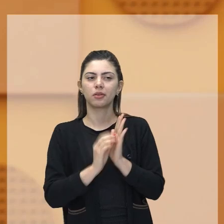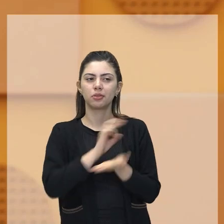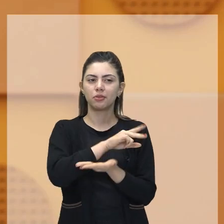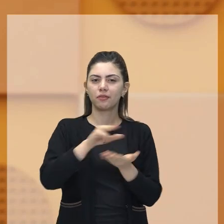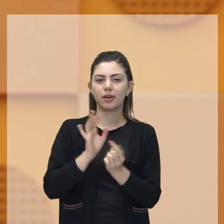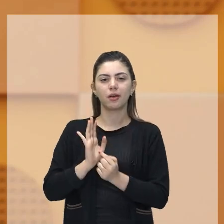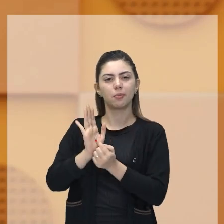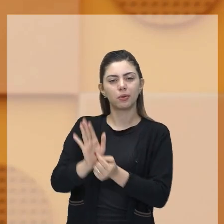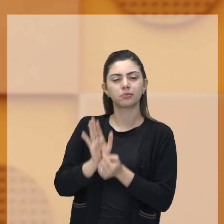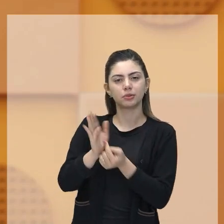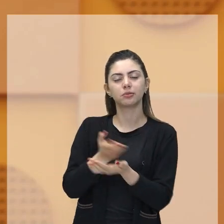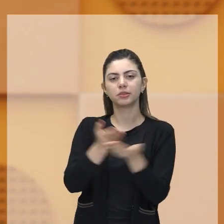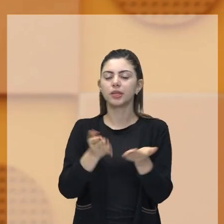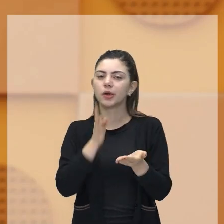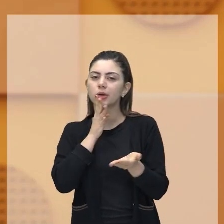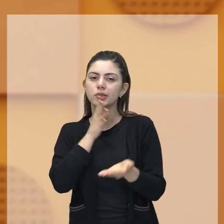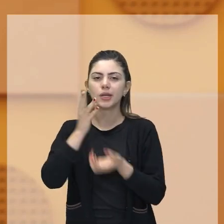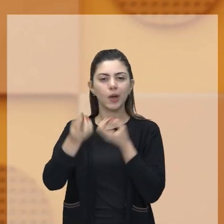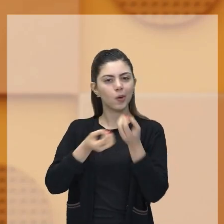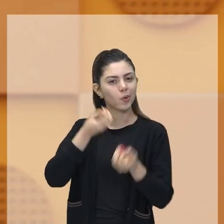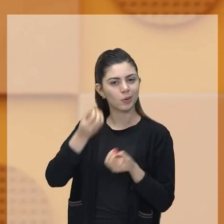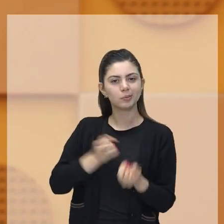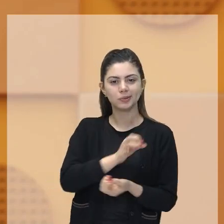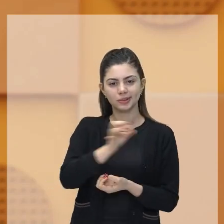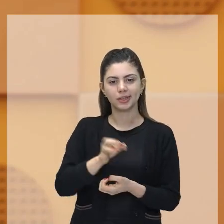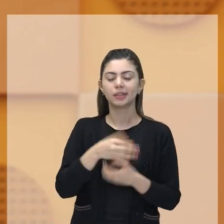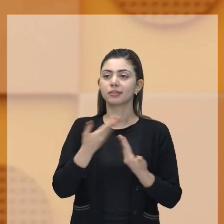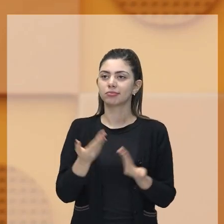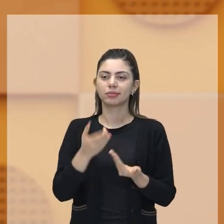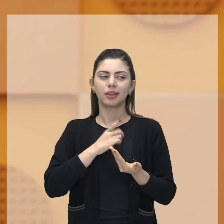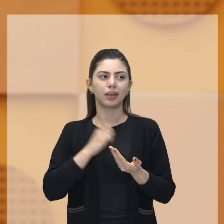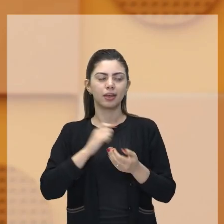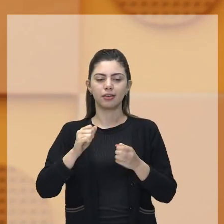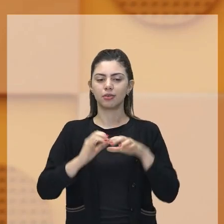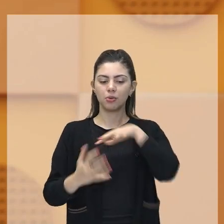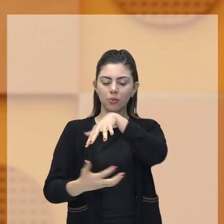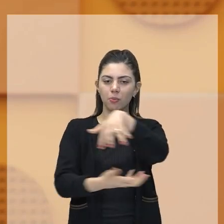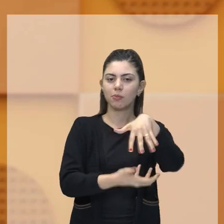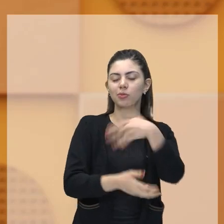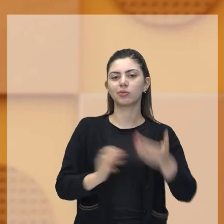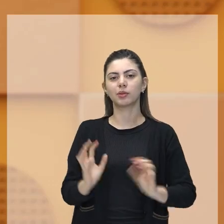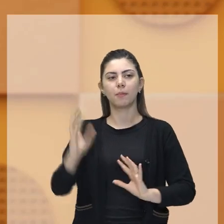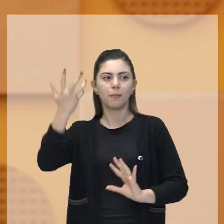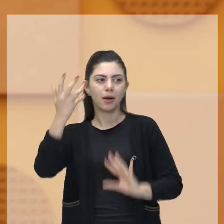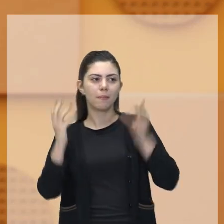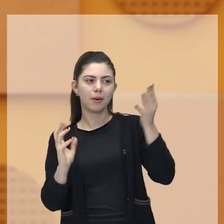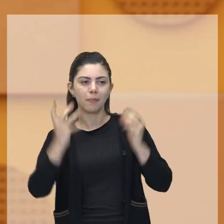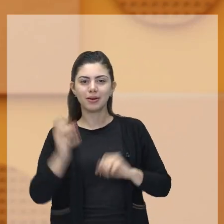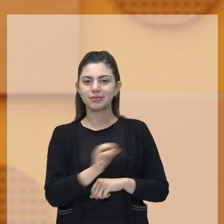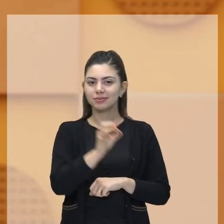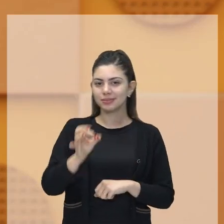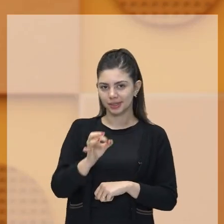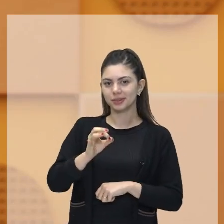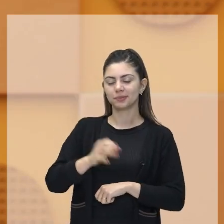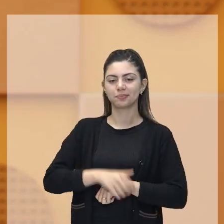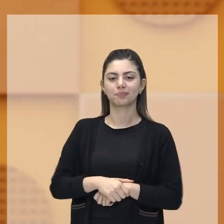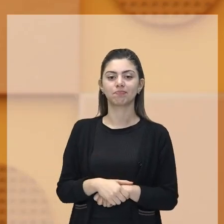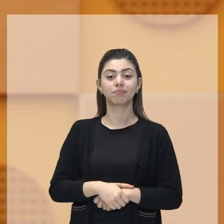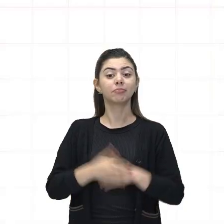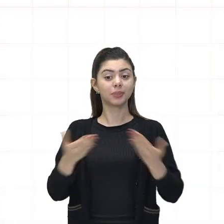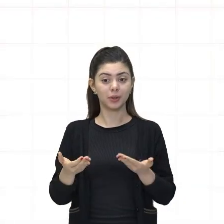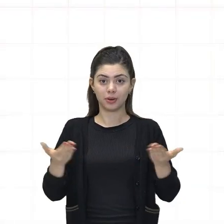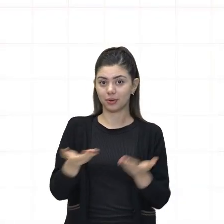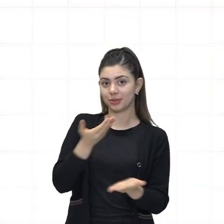poder conhecer um pouco mais aí sobre a superfície terrestre, sobre acontecimentos ali do nosso planeta. Essa é a